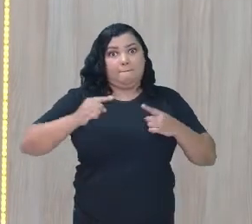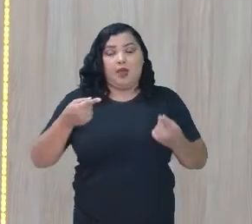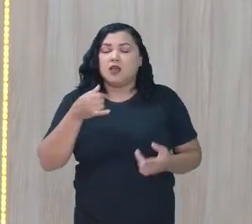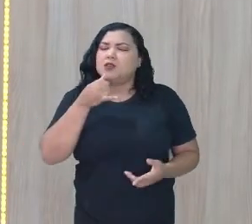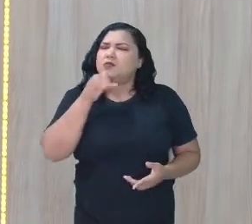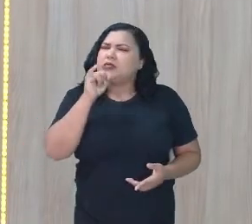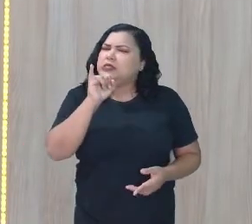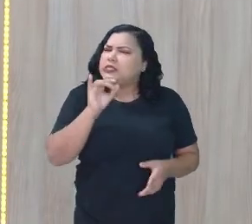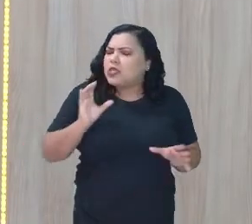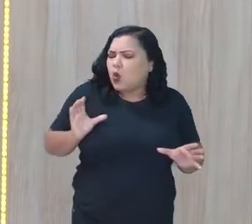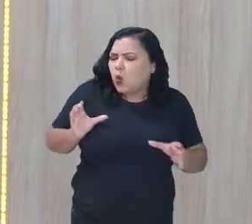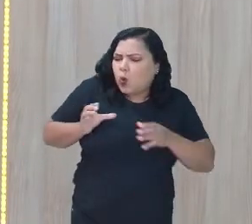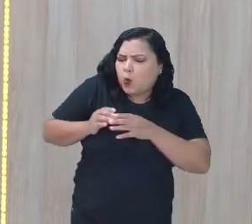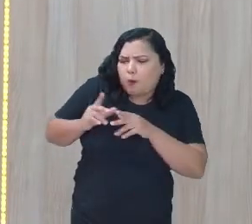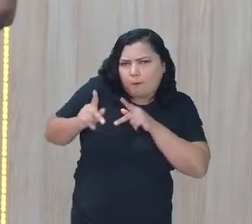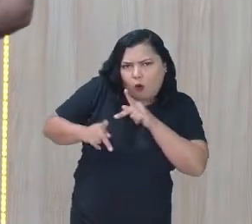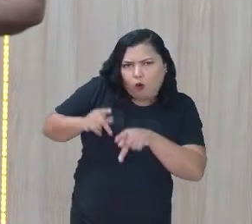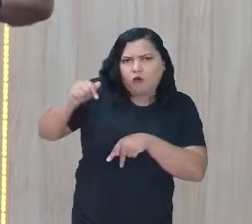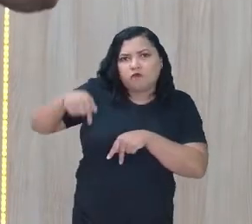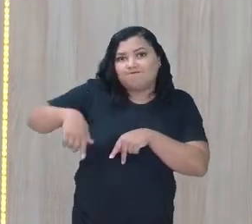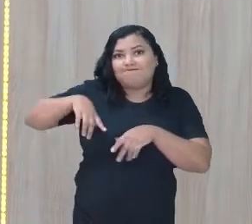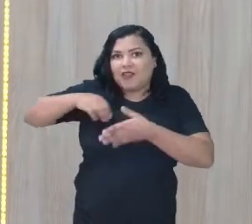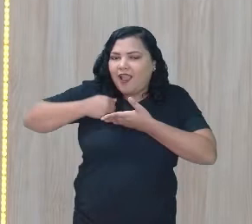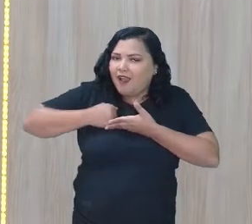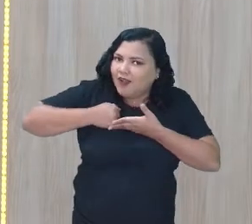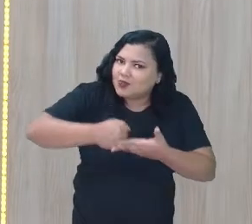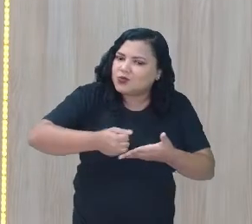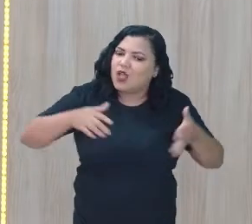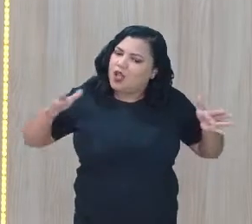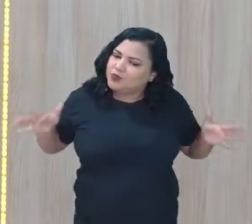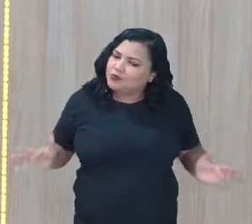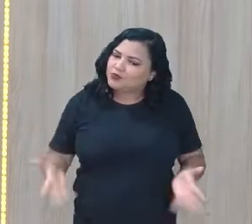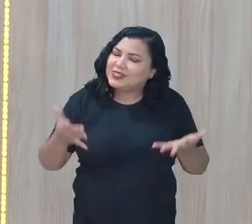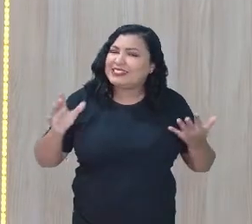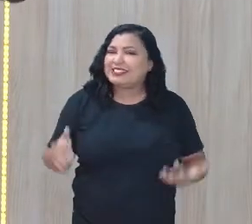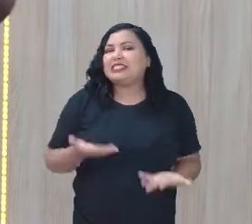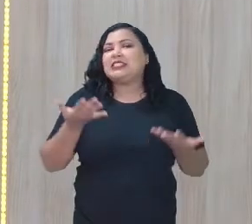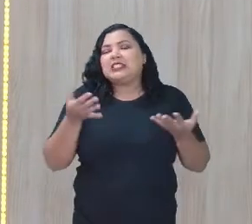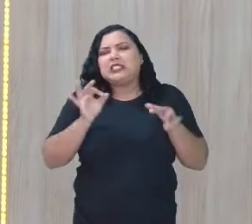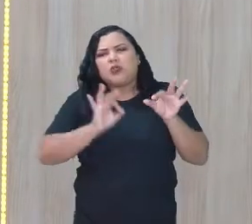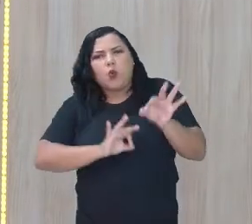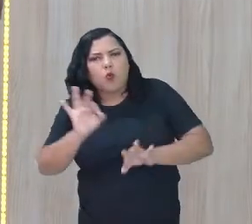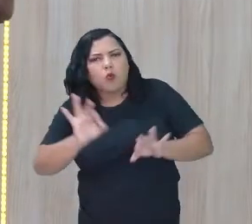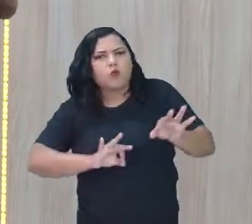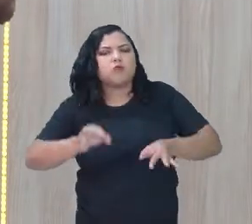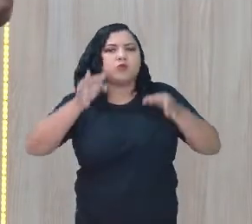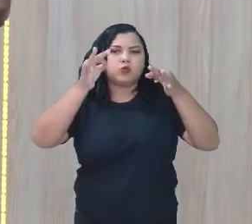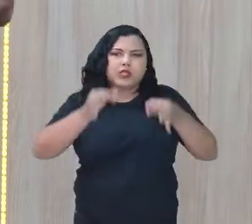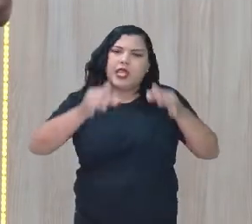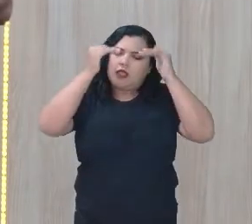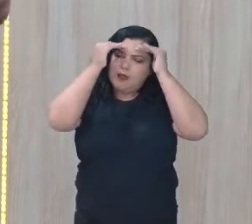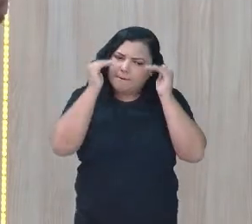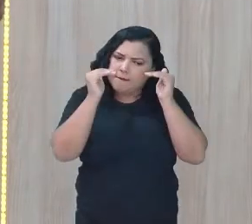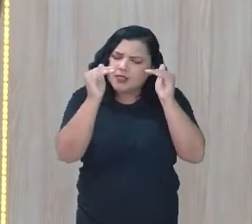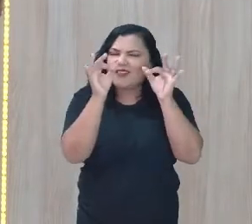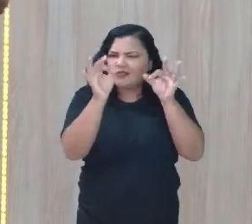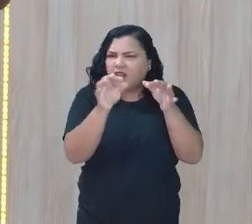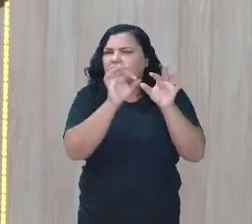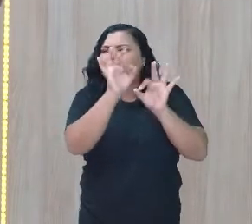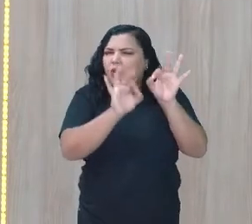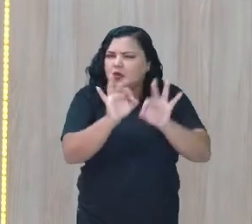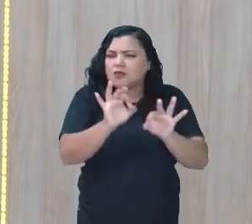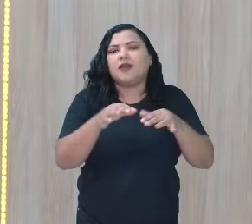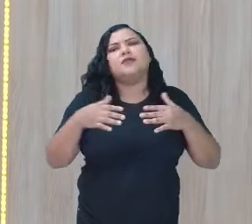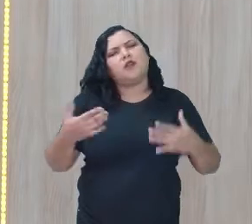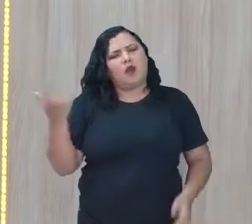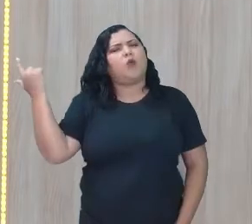se a população colaborar, né, e se a coisa for feita, né, de uma forma bem organizada, né, a